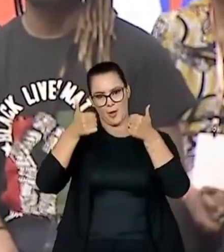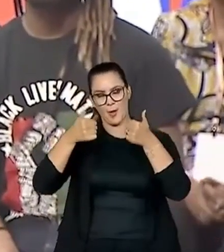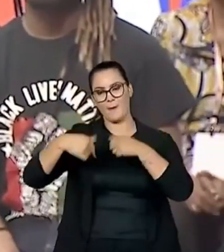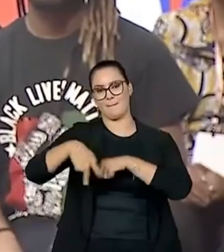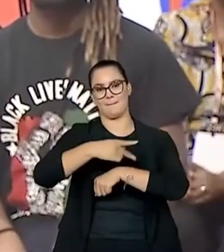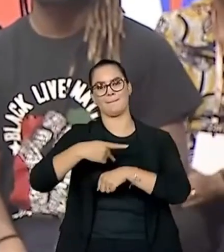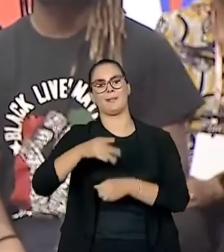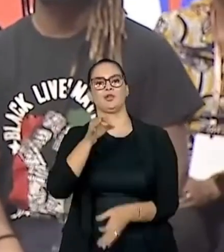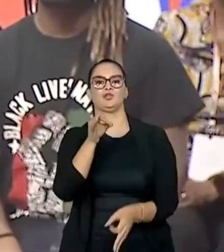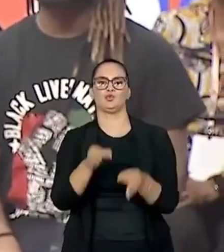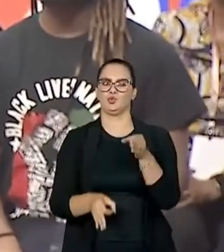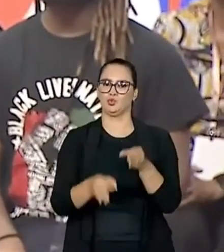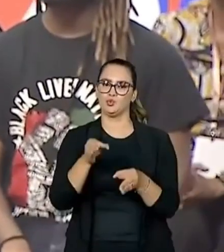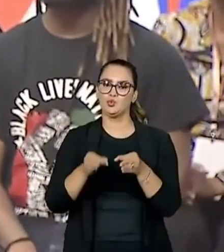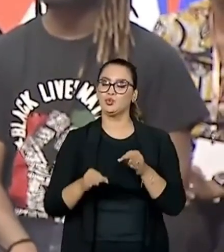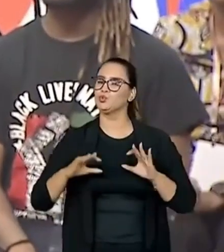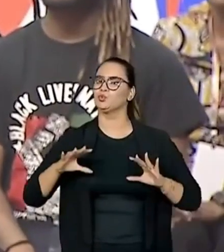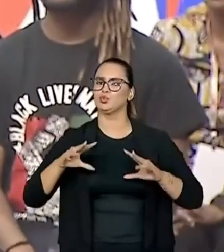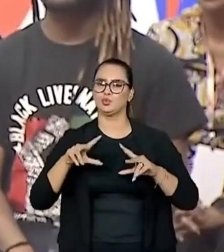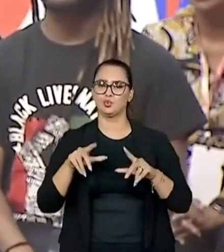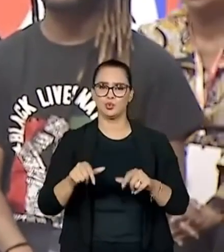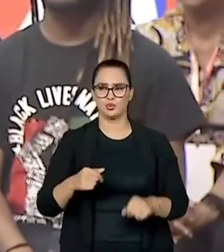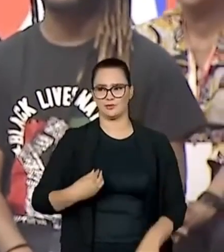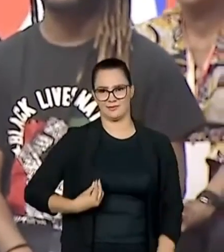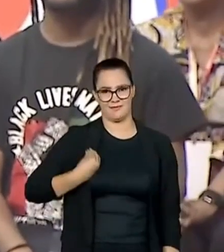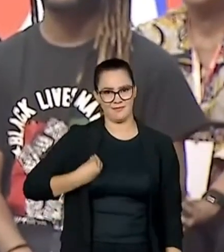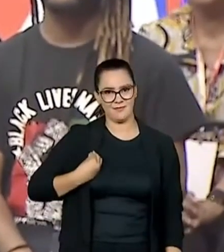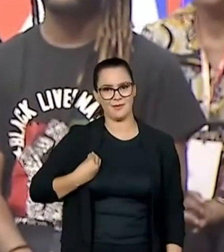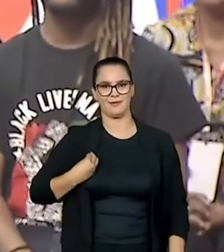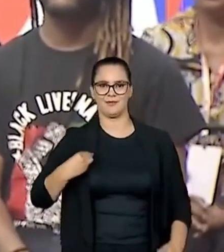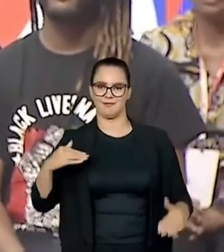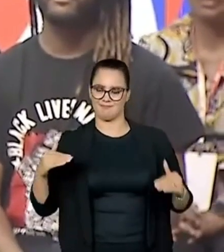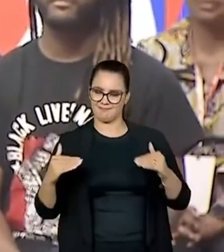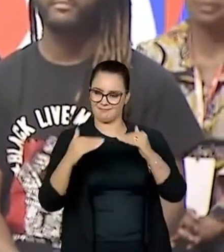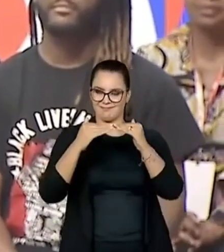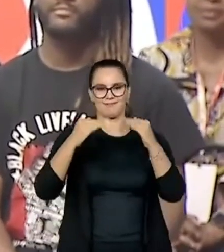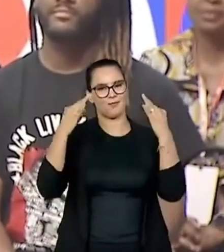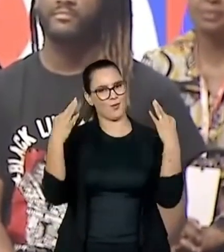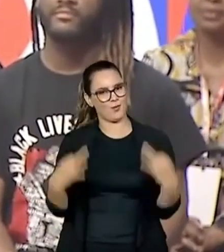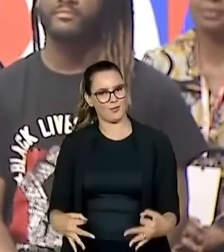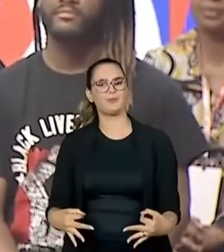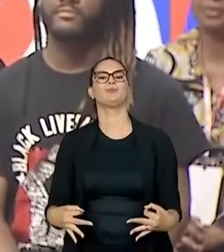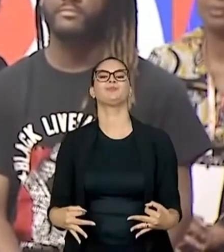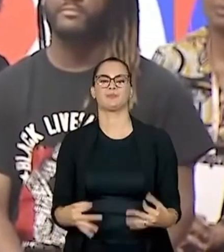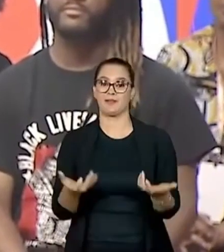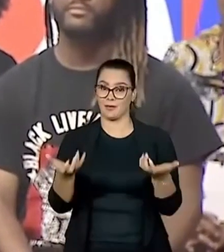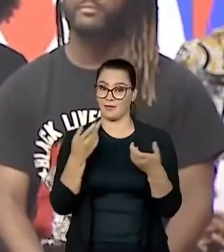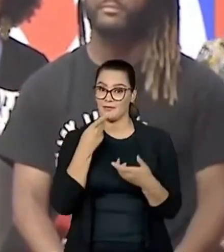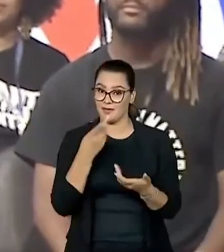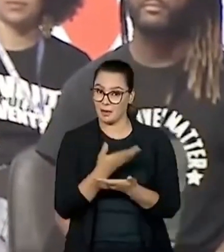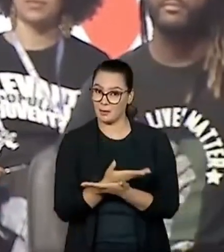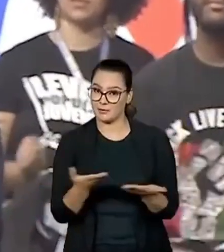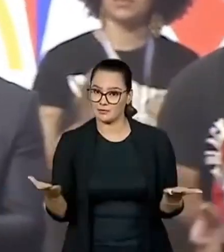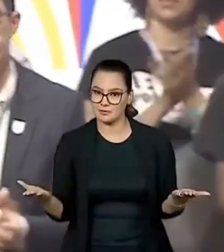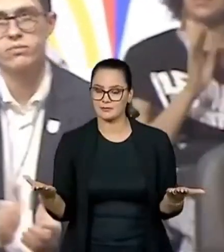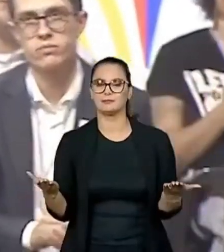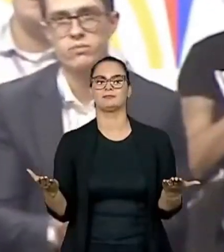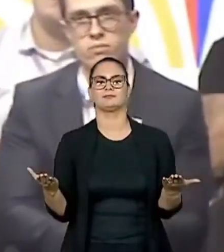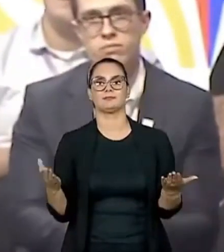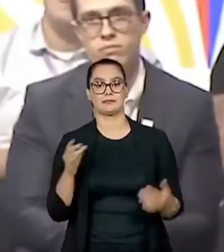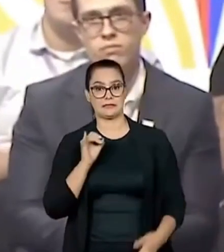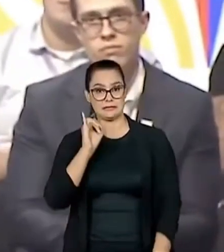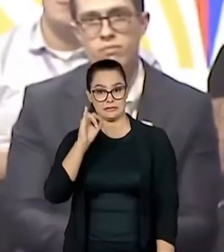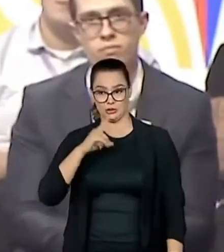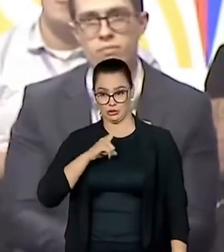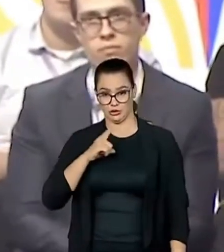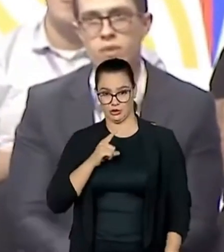um país mais justo, onde todos vivam em igualdade de condições. Eu quero dizer para vocês que se eu